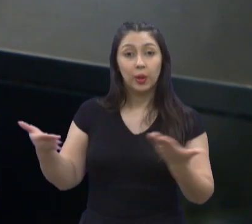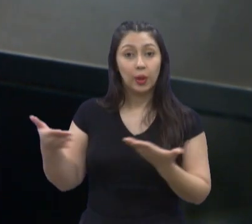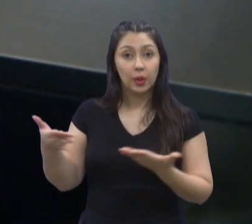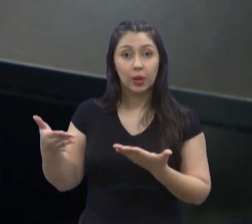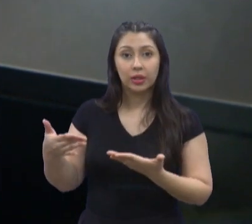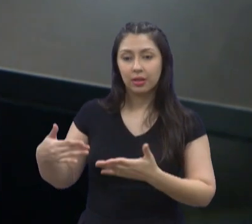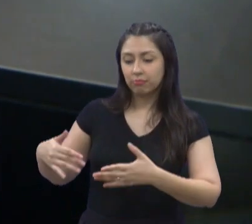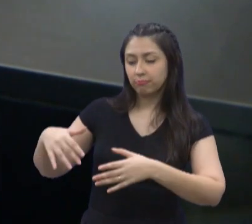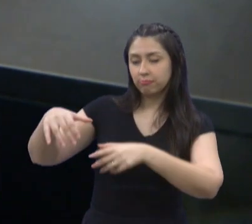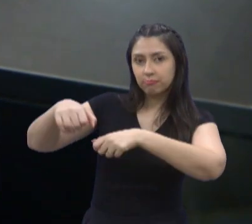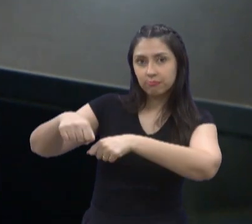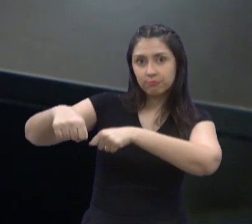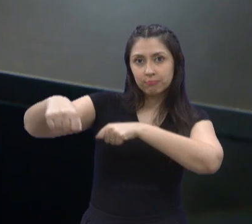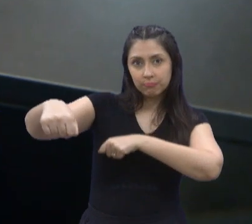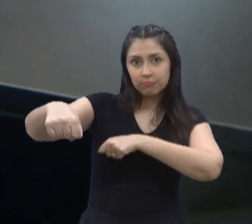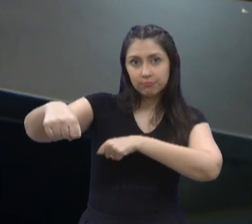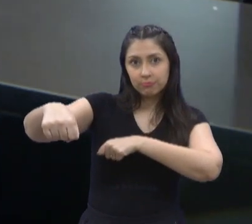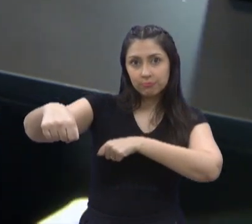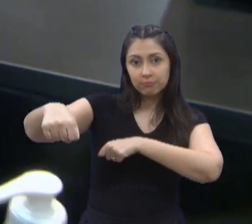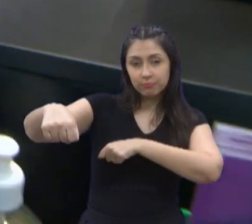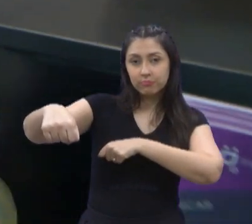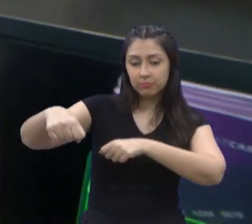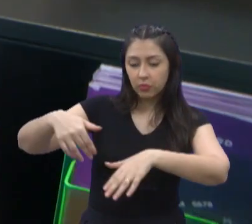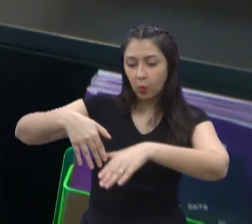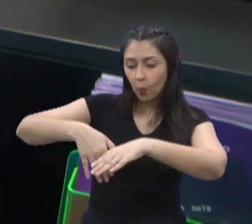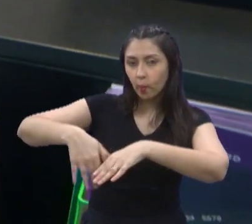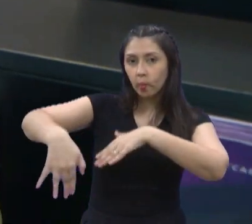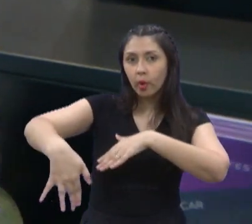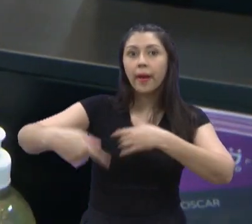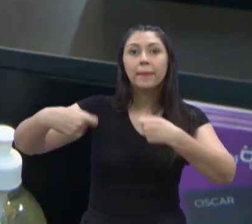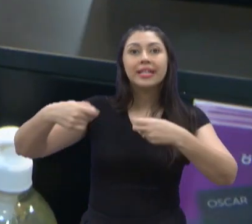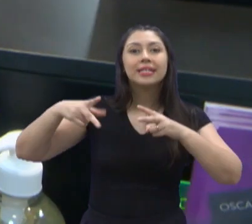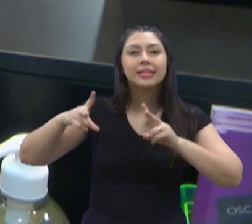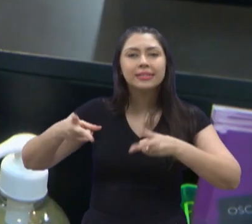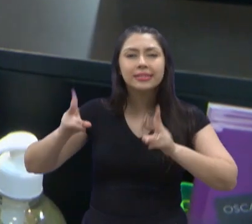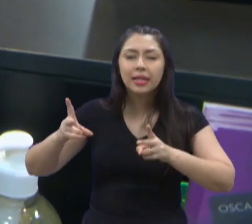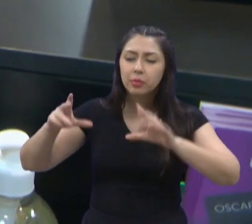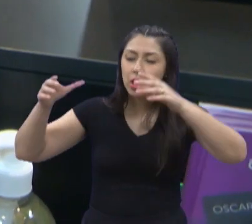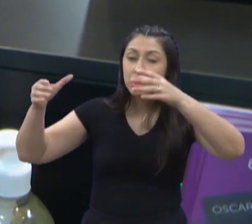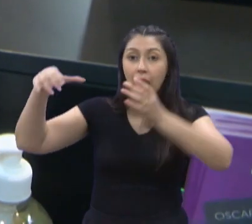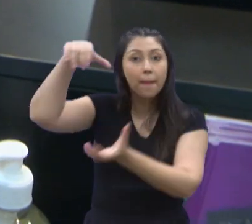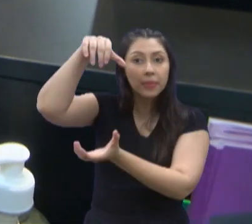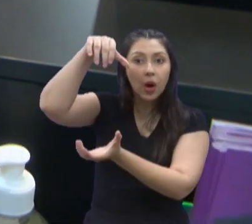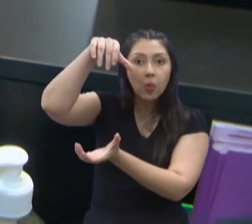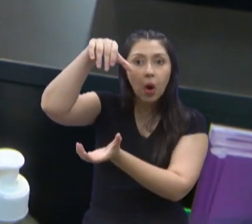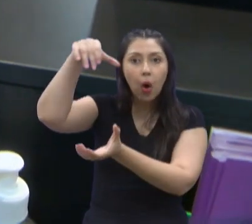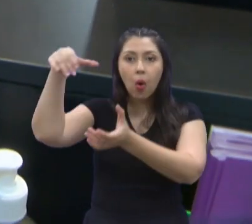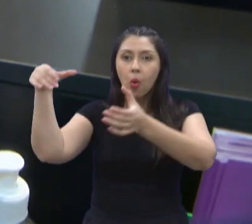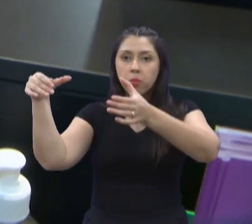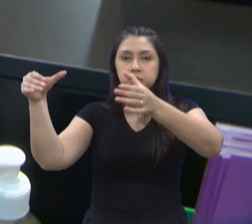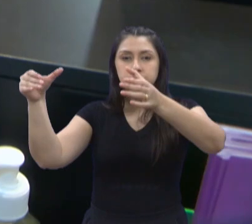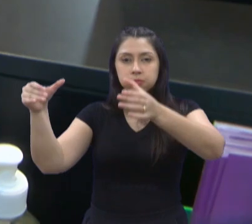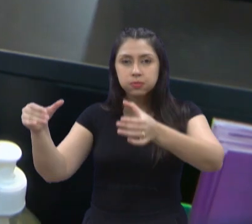tá? O jeito certo de abrir a sacola. A caixa tem que ser sempre deitada para que ela fique apresentável para o nosso cliente, tá